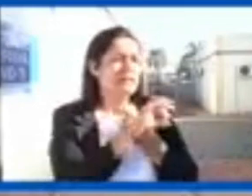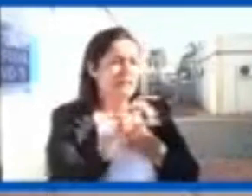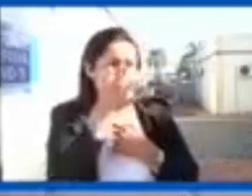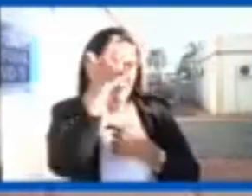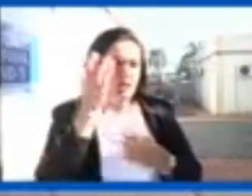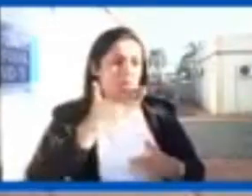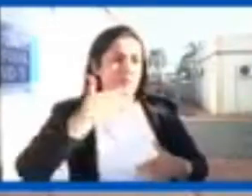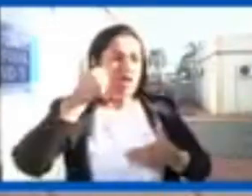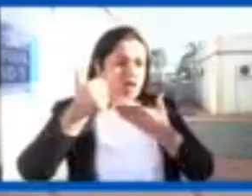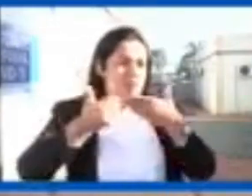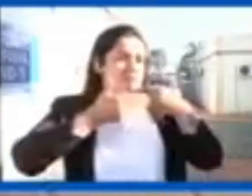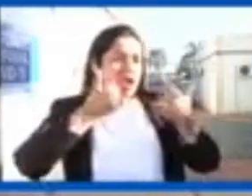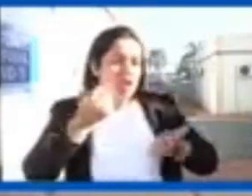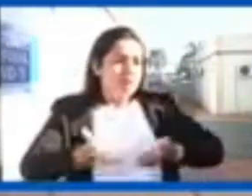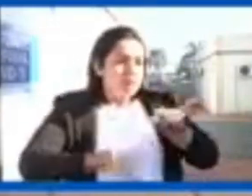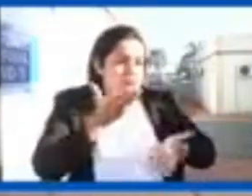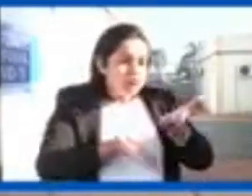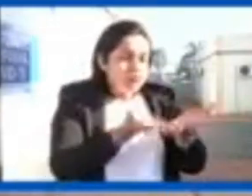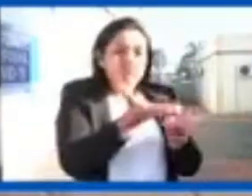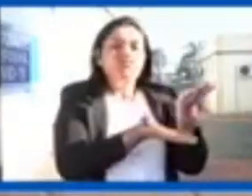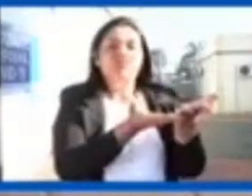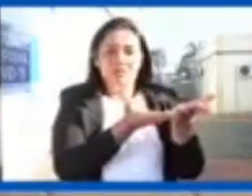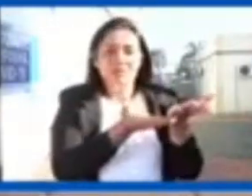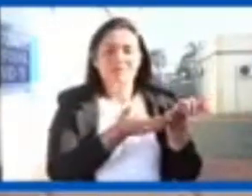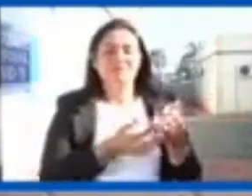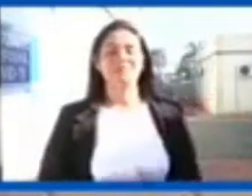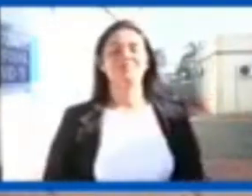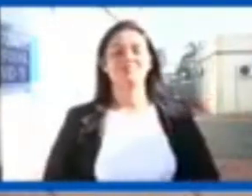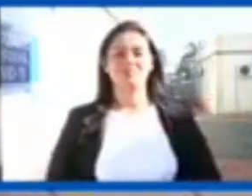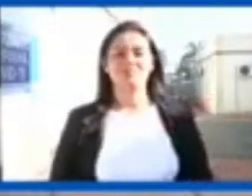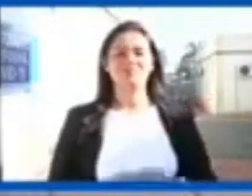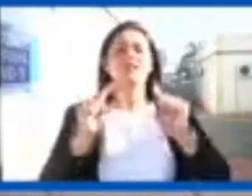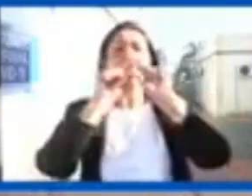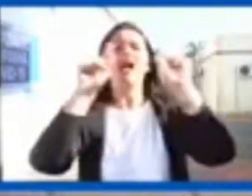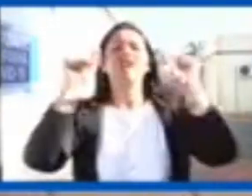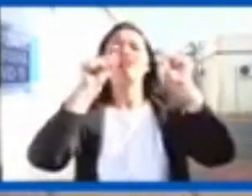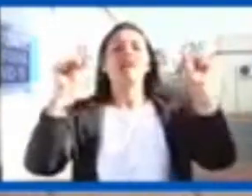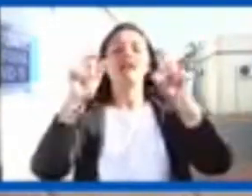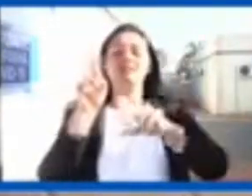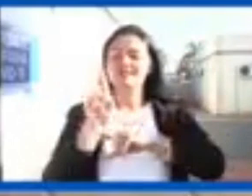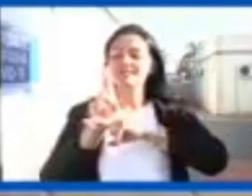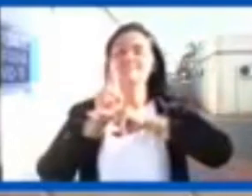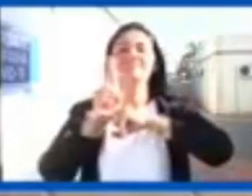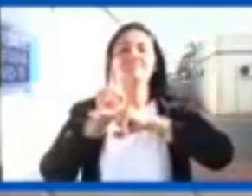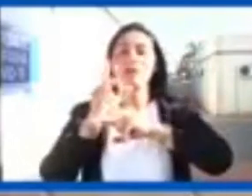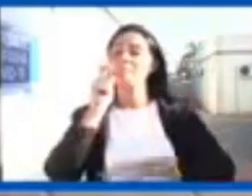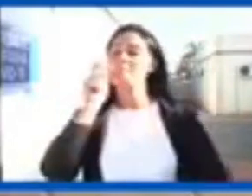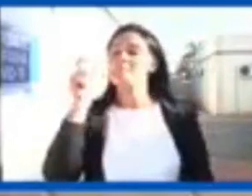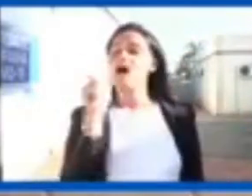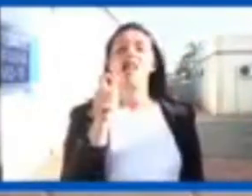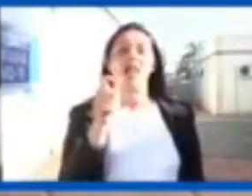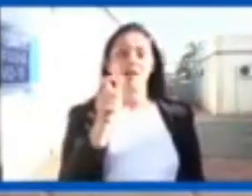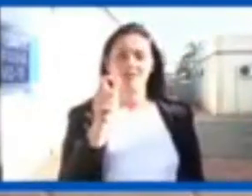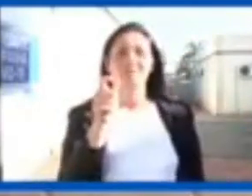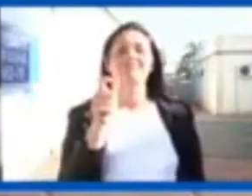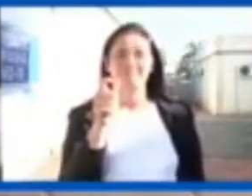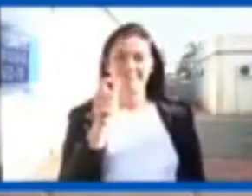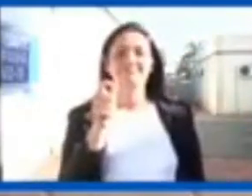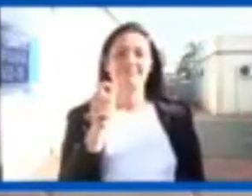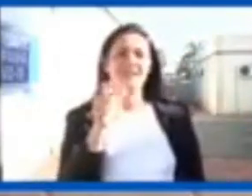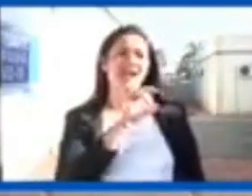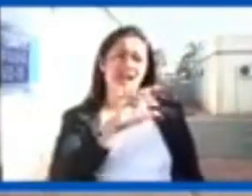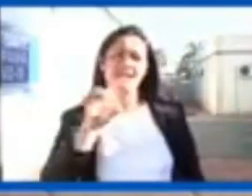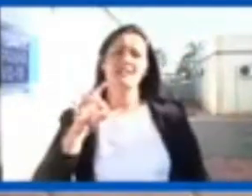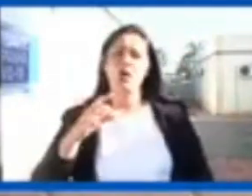move nesse essa nesse espaço nessa instituição chama-se Esperança palavra que nos move a esperança